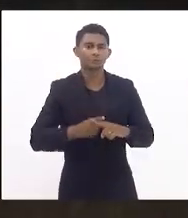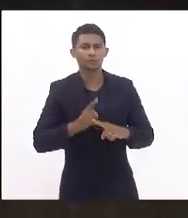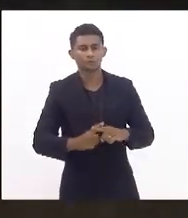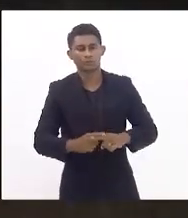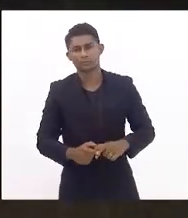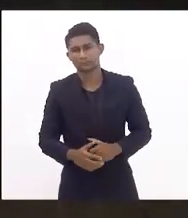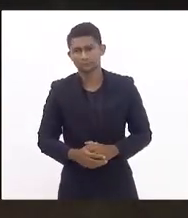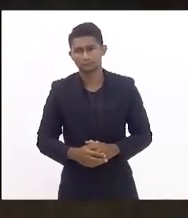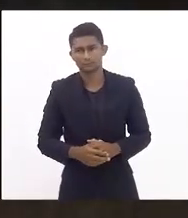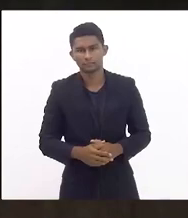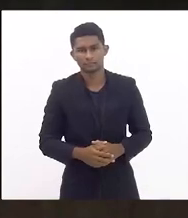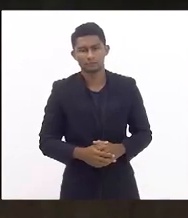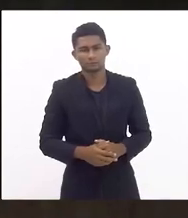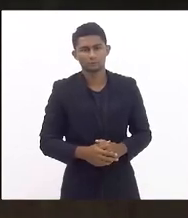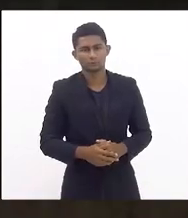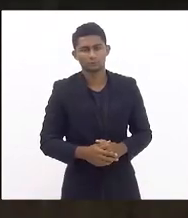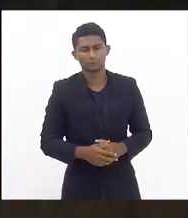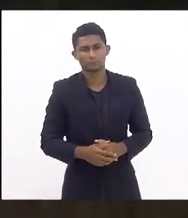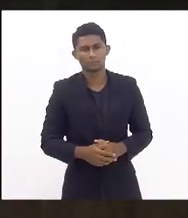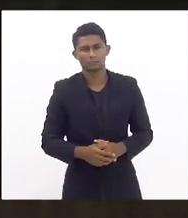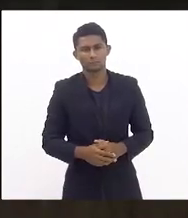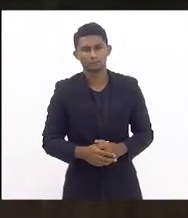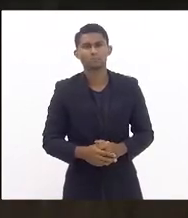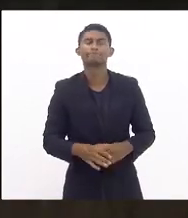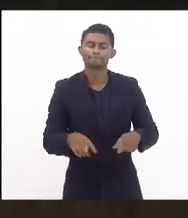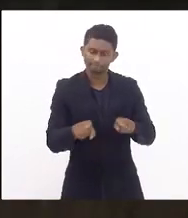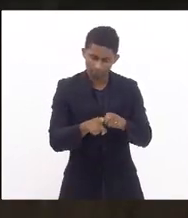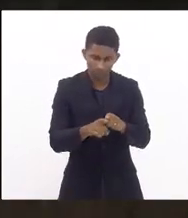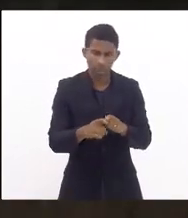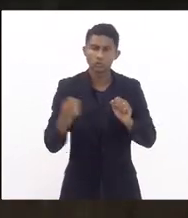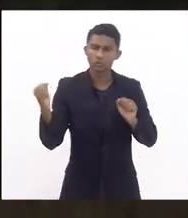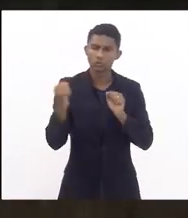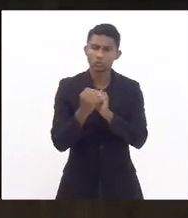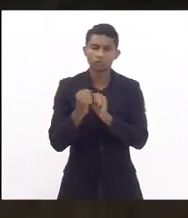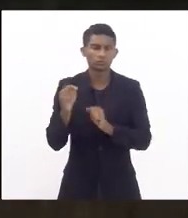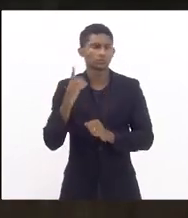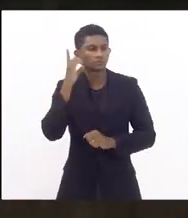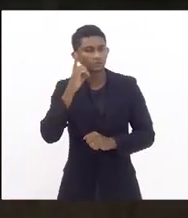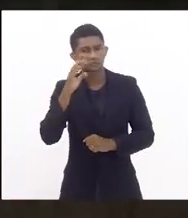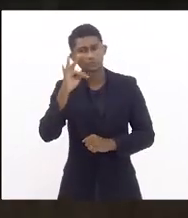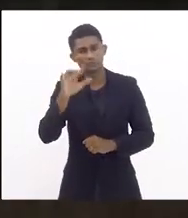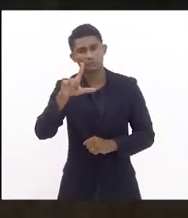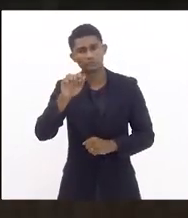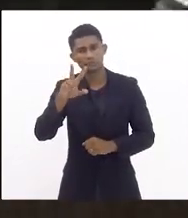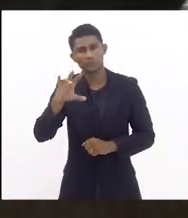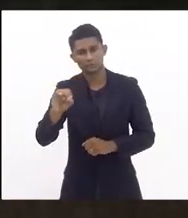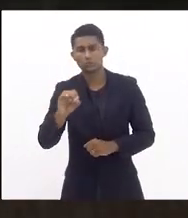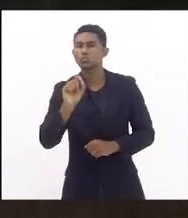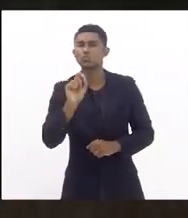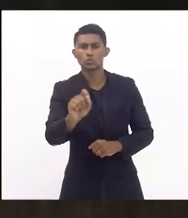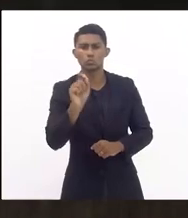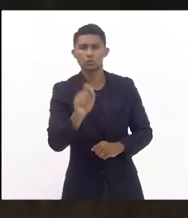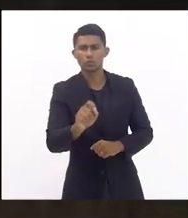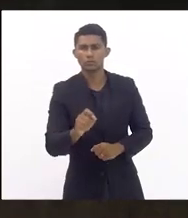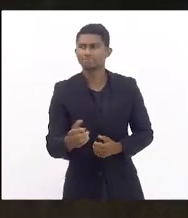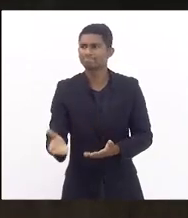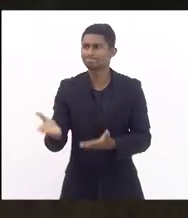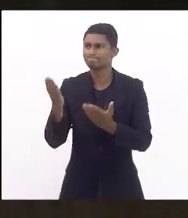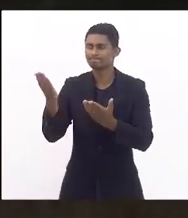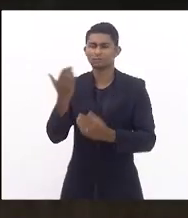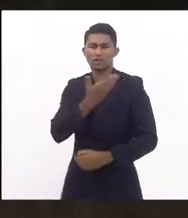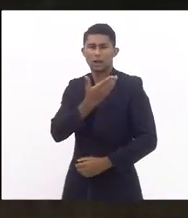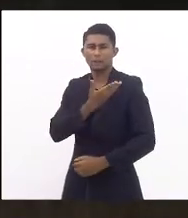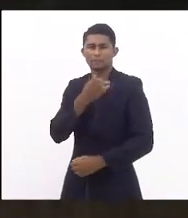para também, ao lado do deputado Flávio Serafini, fazer uma saudação aqui aos meus